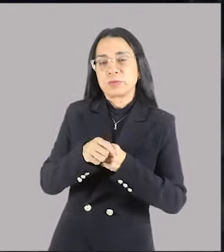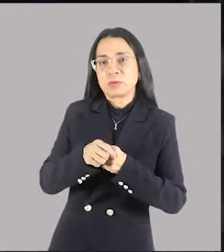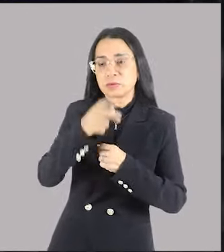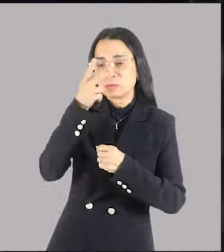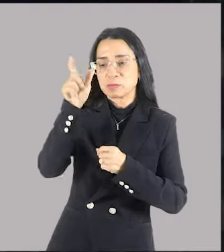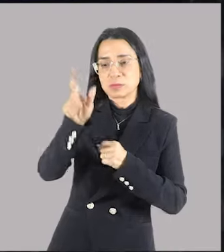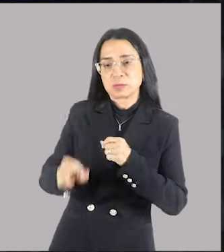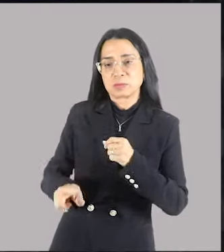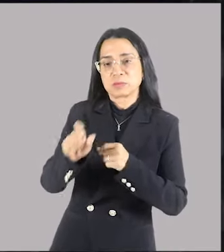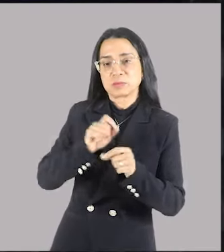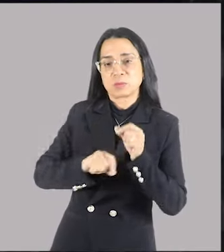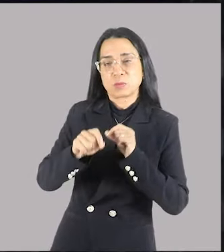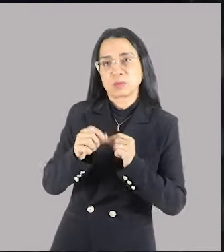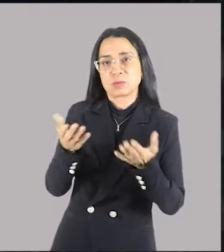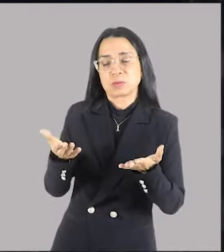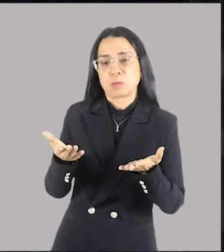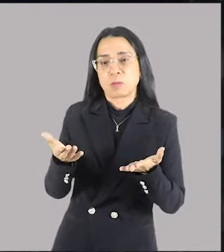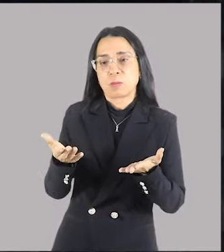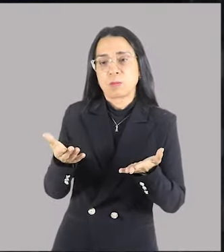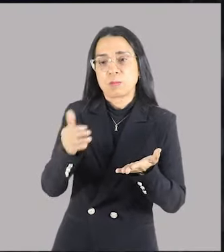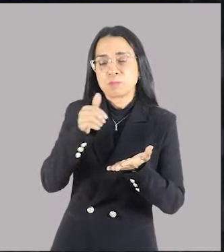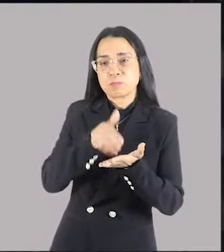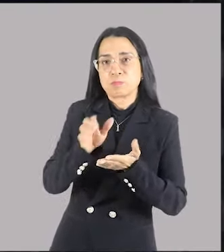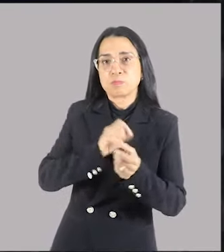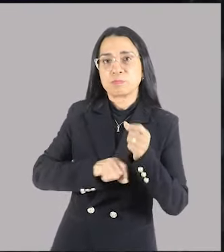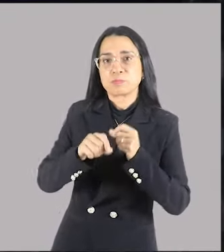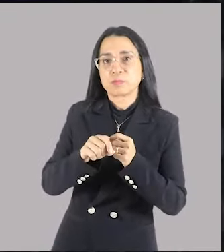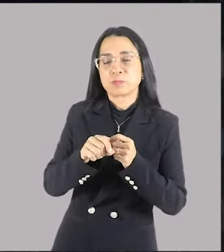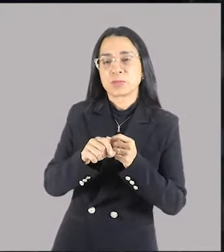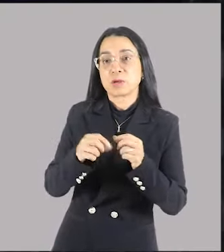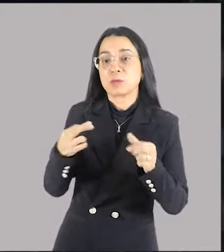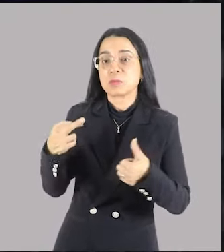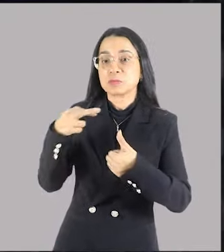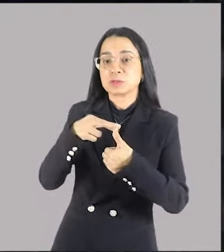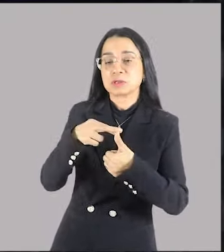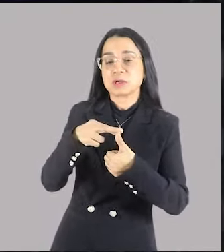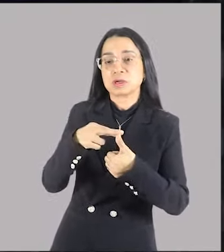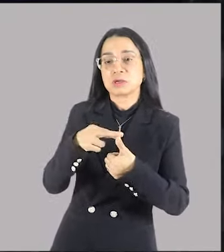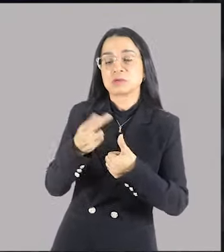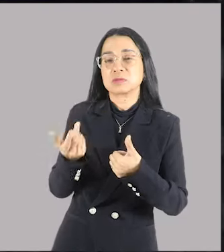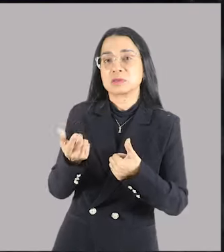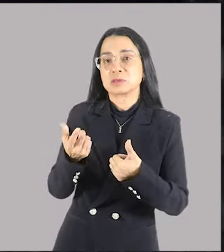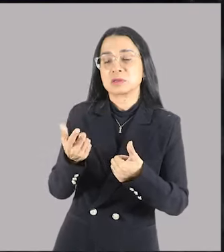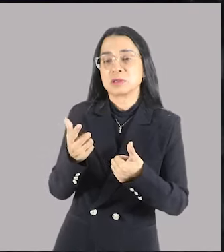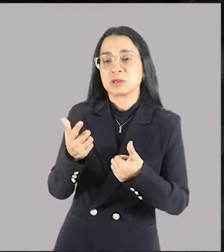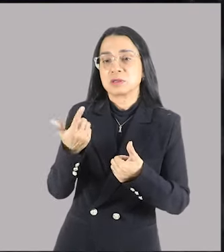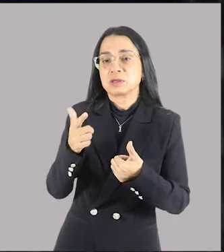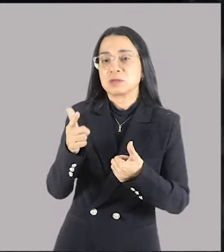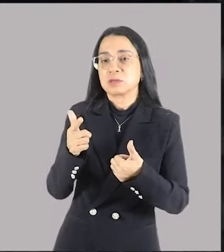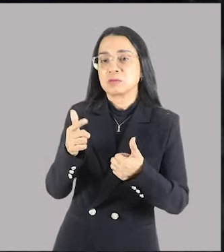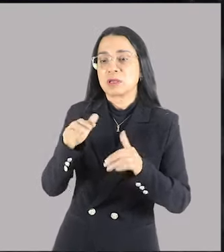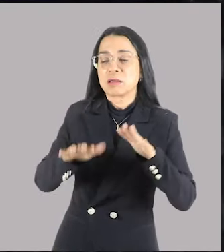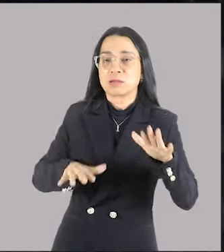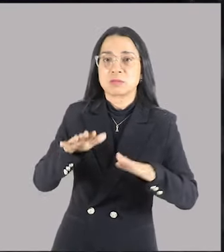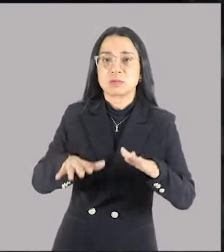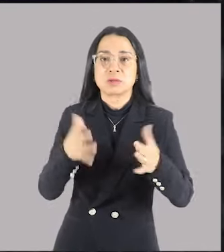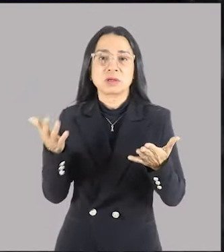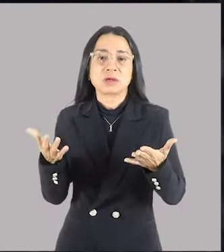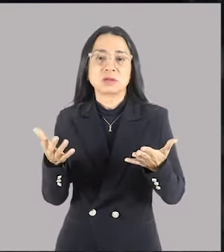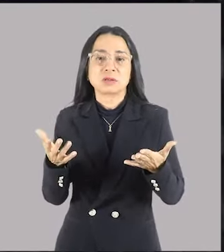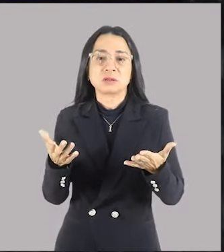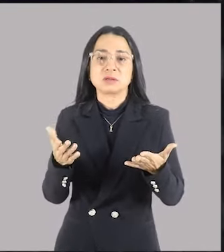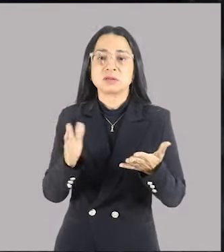ali exonerados são os cargos em comissão são os cargos que não têm nenhuma estabilidade e também